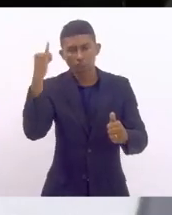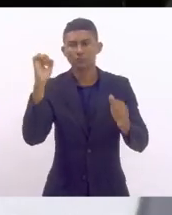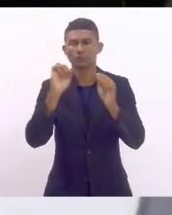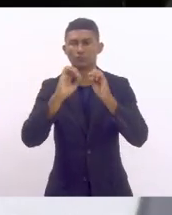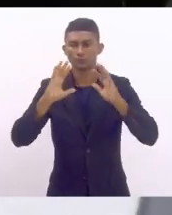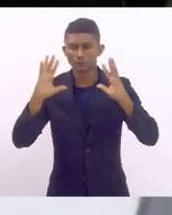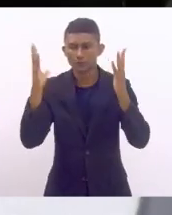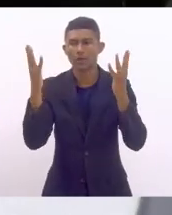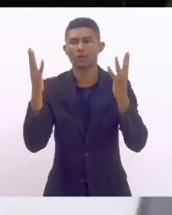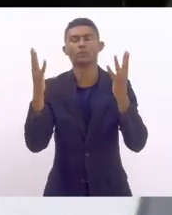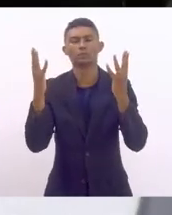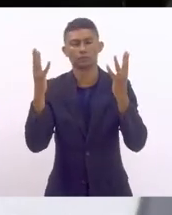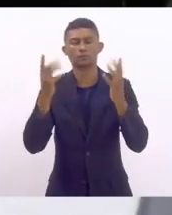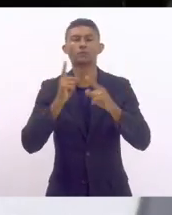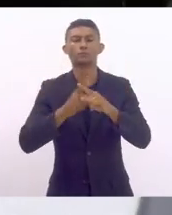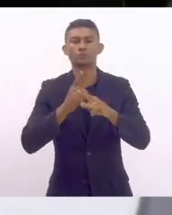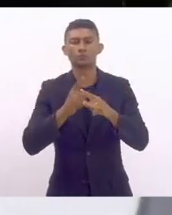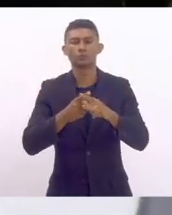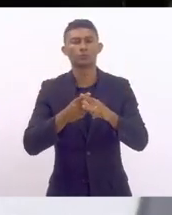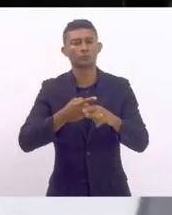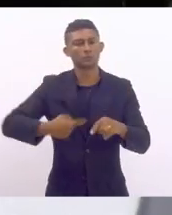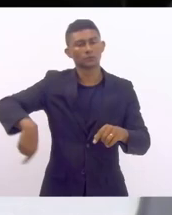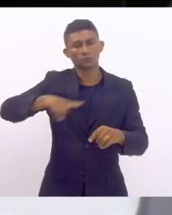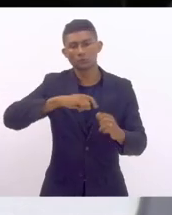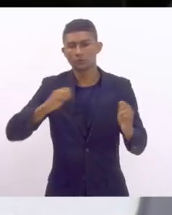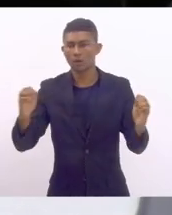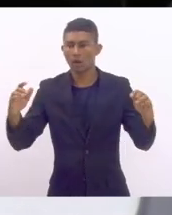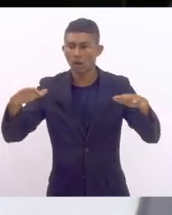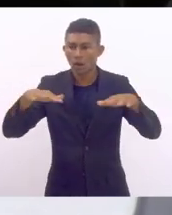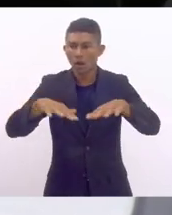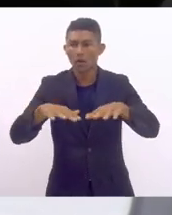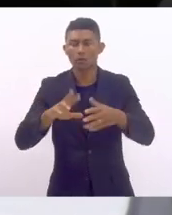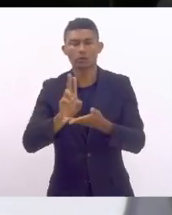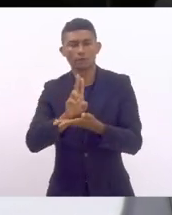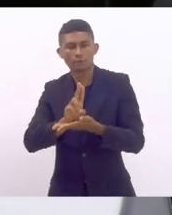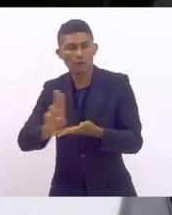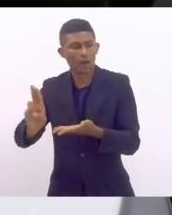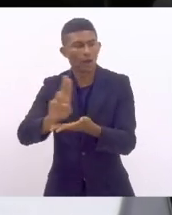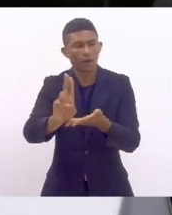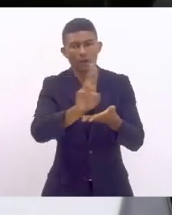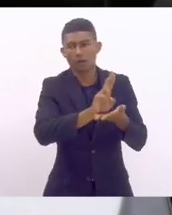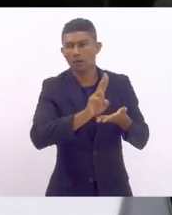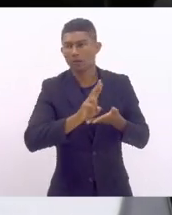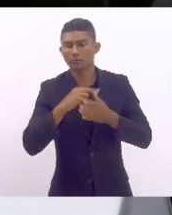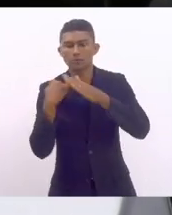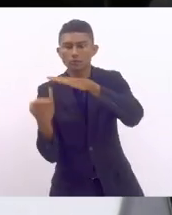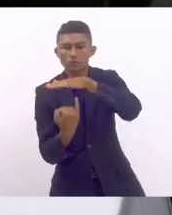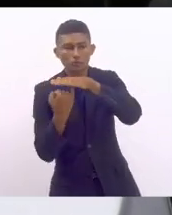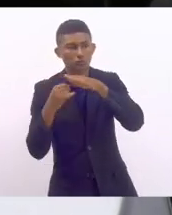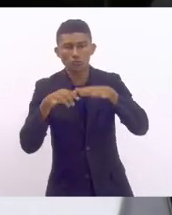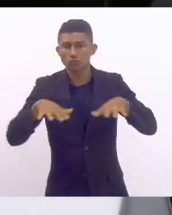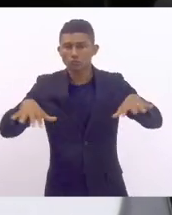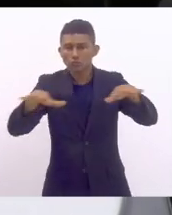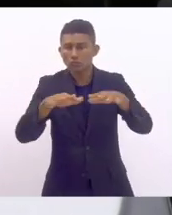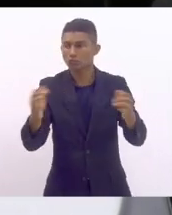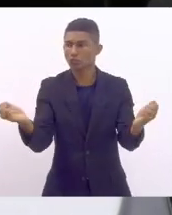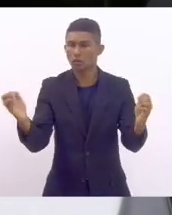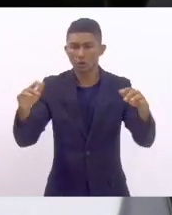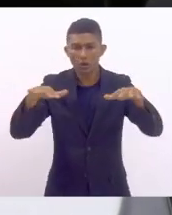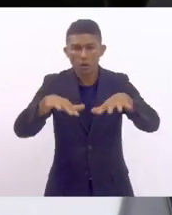mais um encontro é no fórum em que as Universidades e institutos são sempre convidados a participar